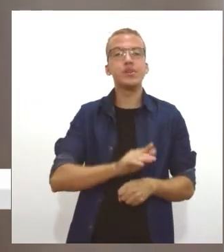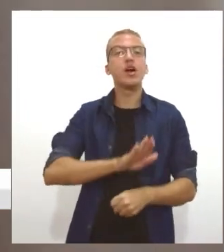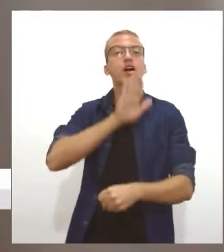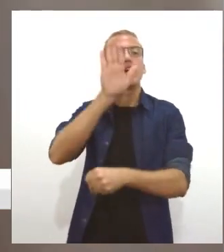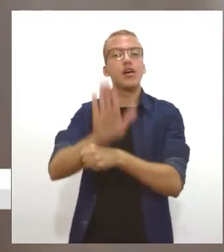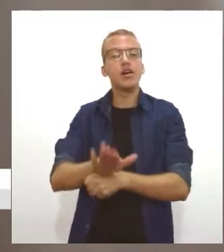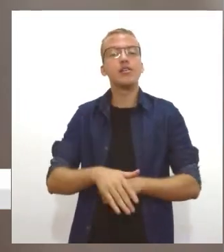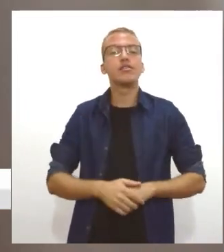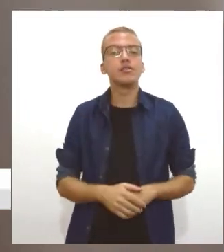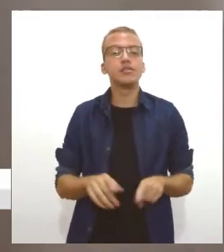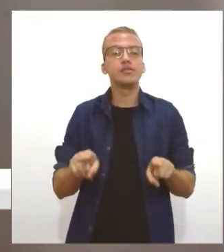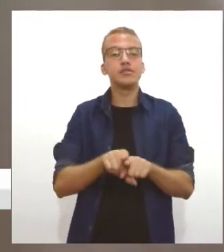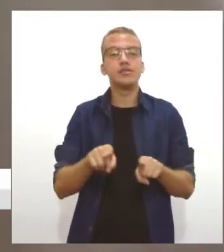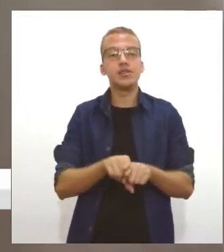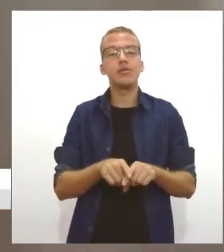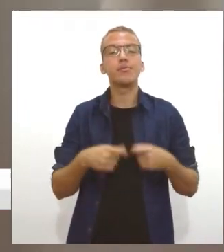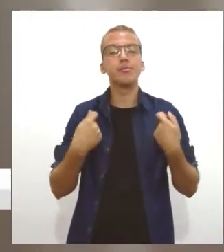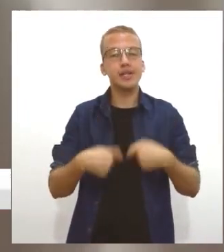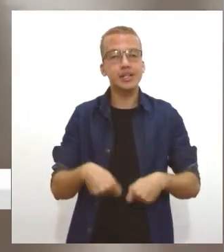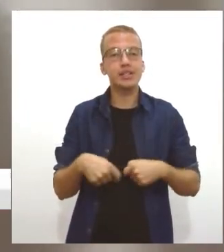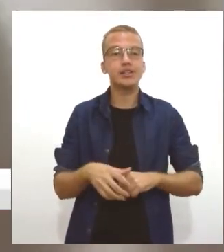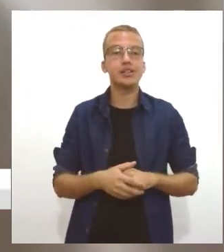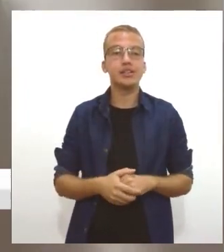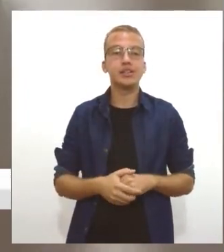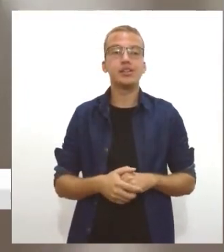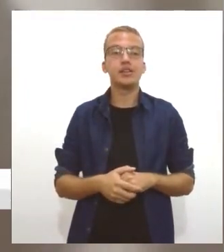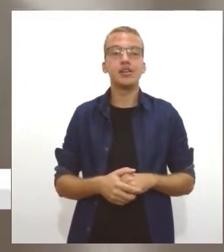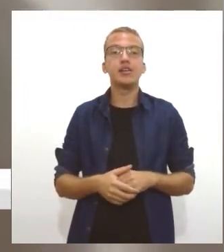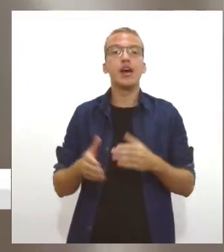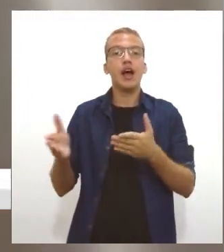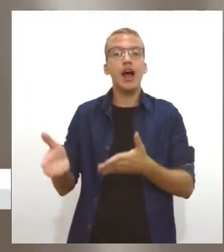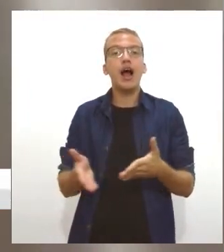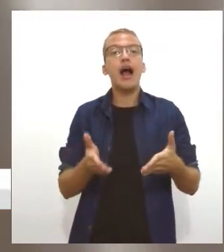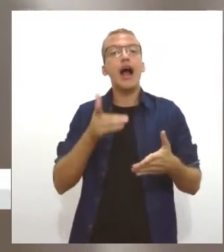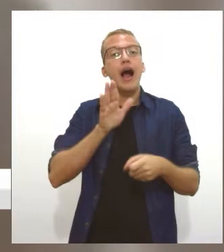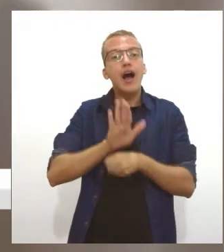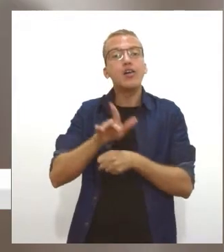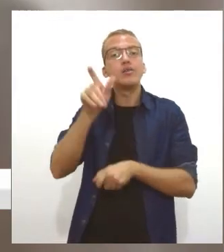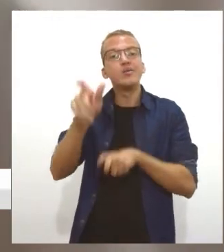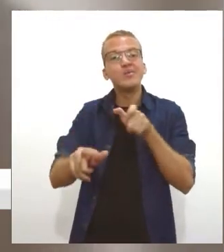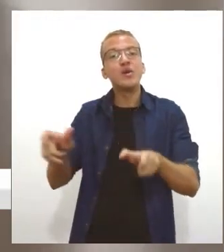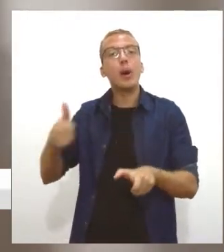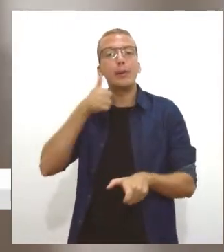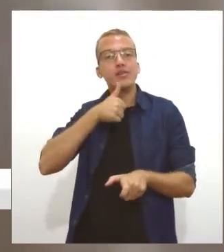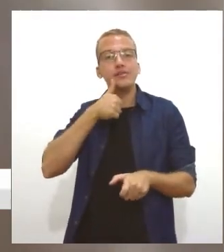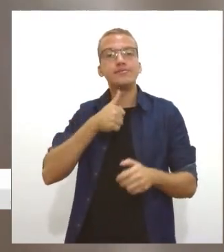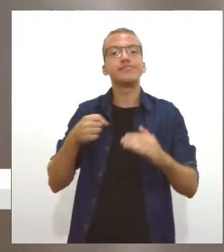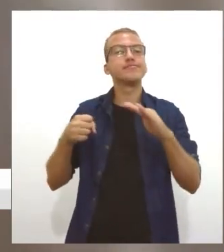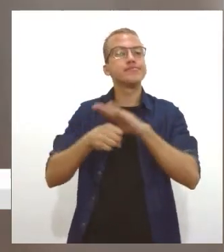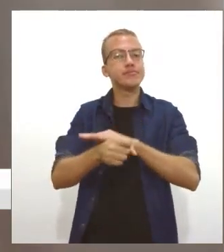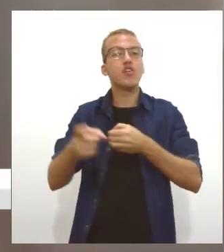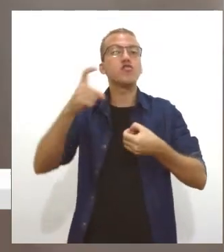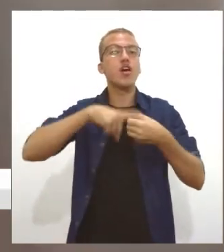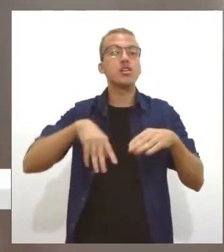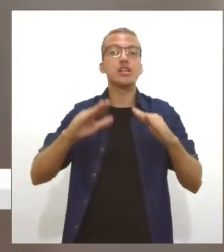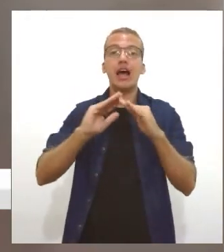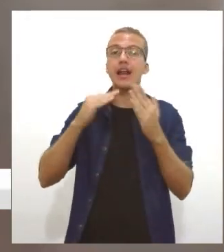também o encaminhamento para a escola. Tem muitas mulheres que, infelizmente, são vítimas e não estudam, porque